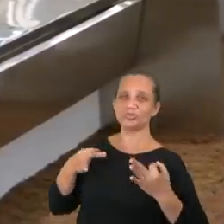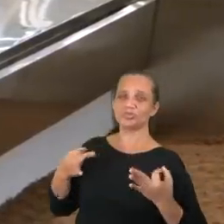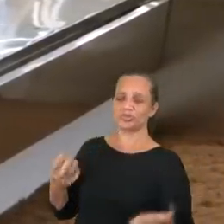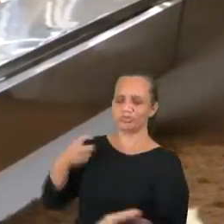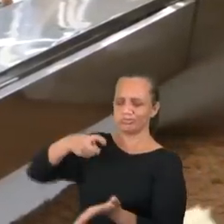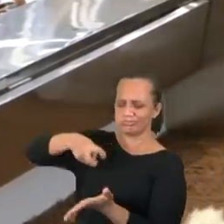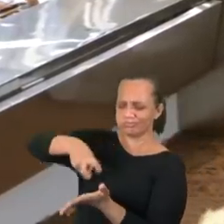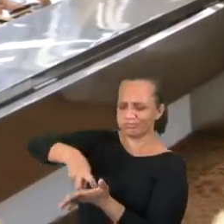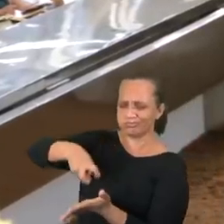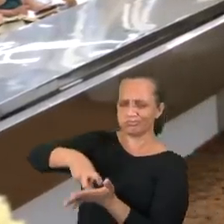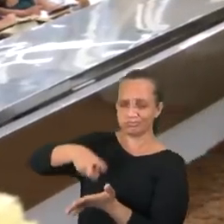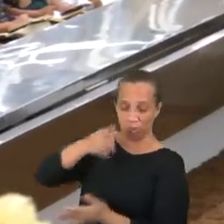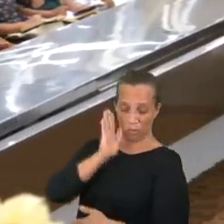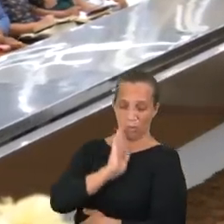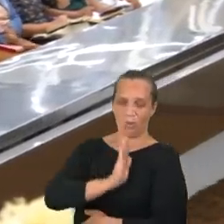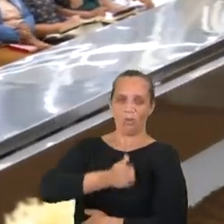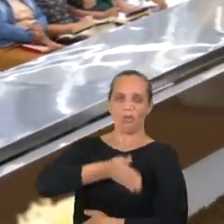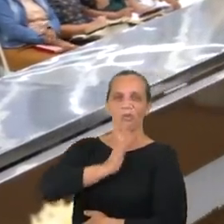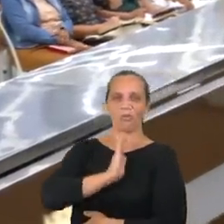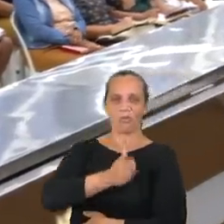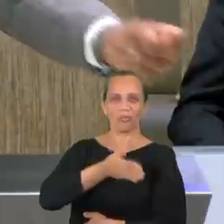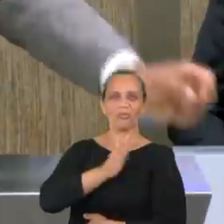o teu coração.